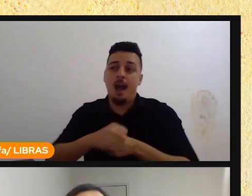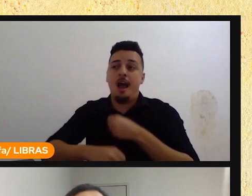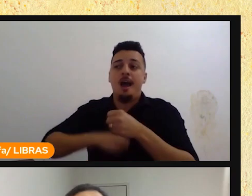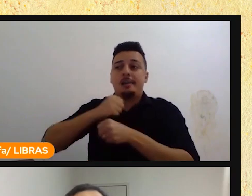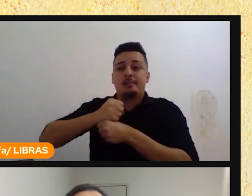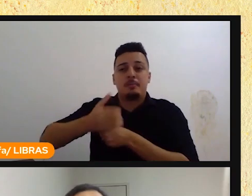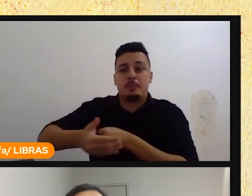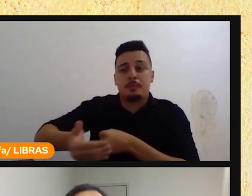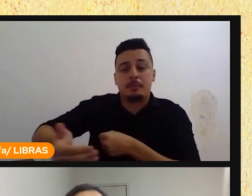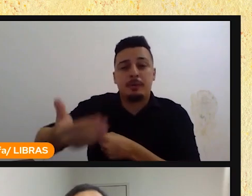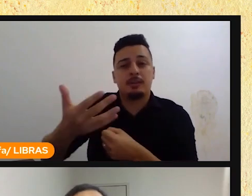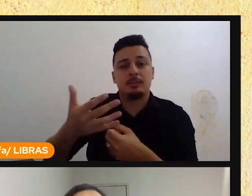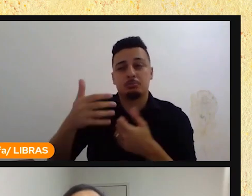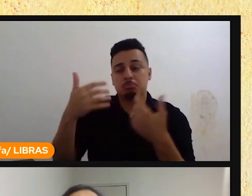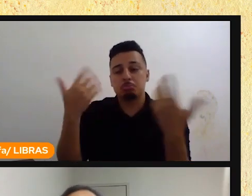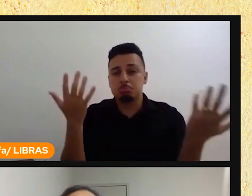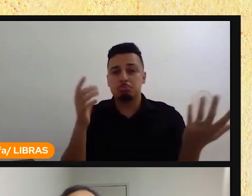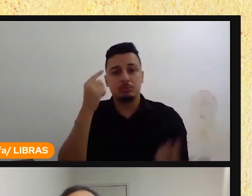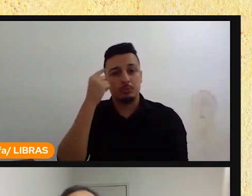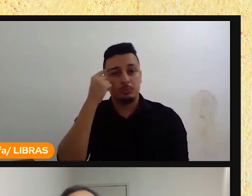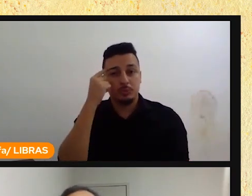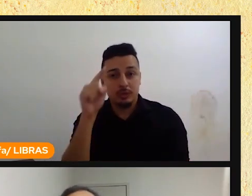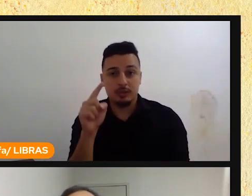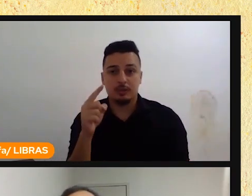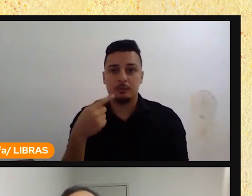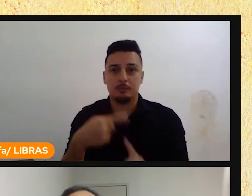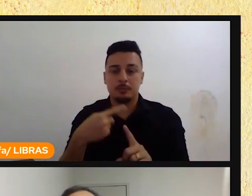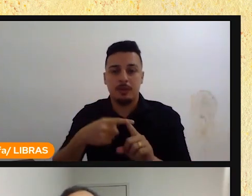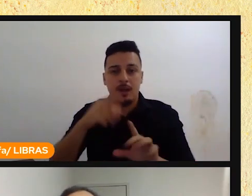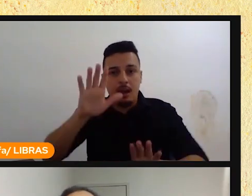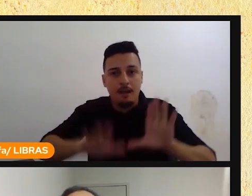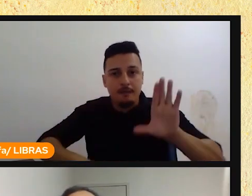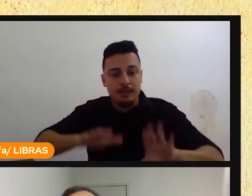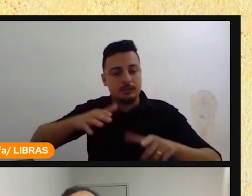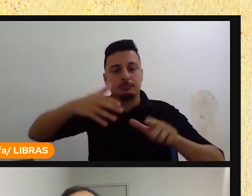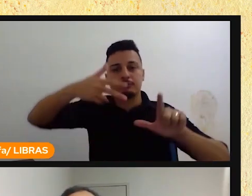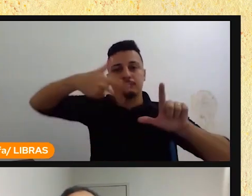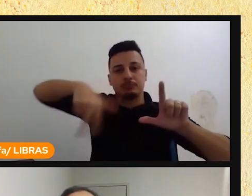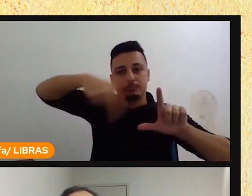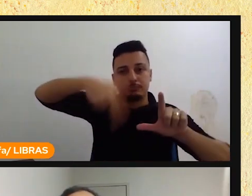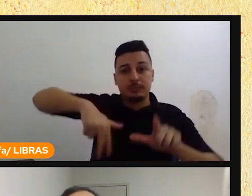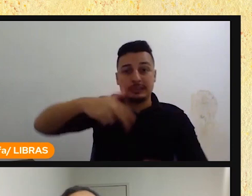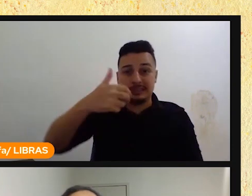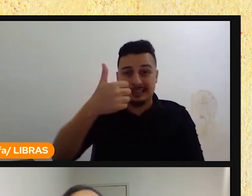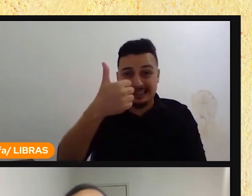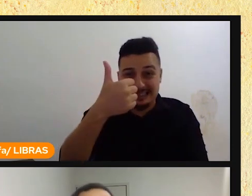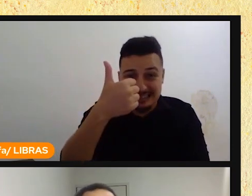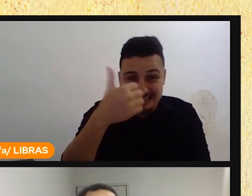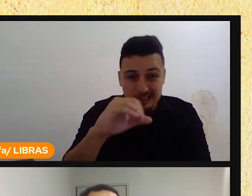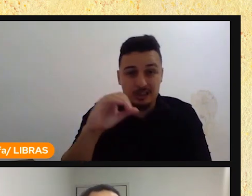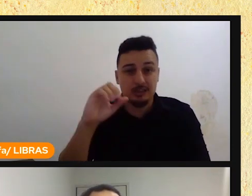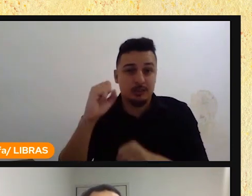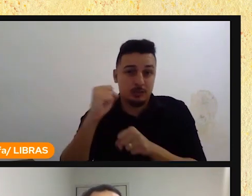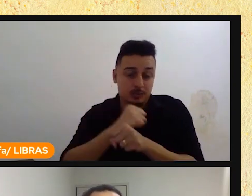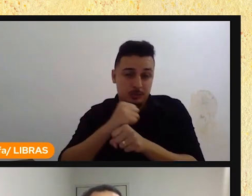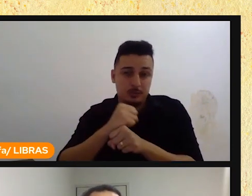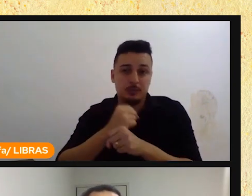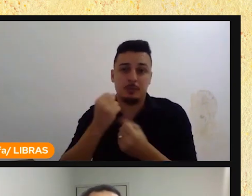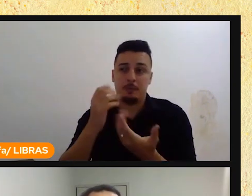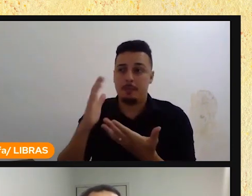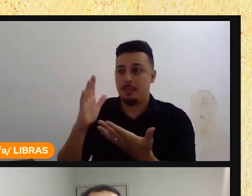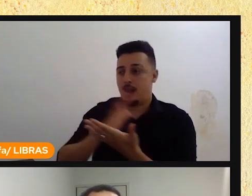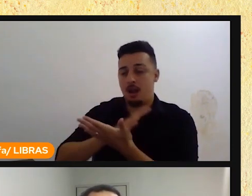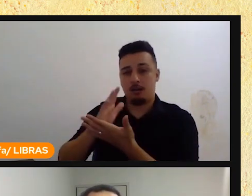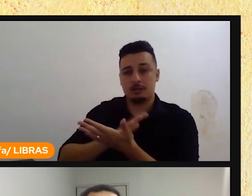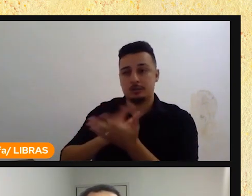demorar. Às vezes, um longa de animação demora 10 anos ou mais para ser produzido, alguns nunca chegam a ser